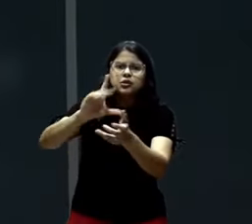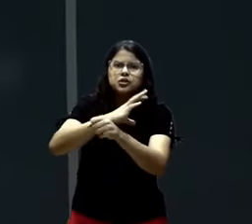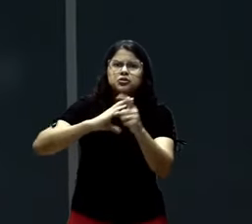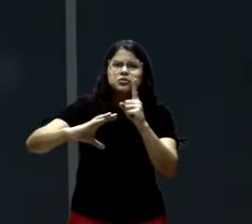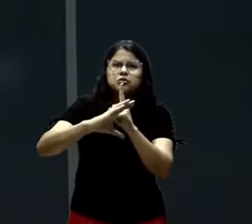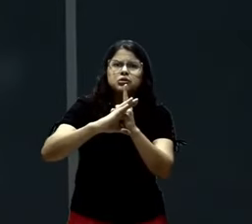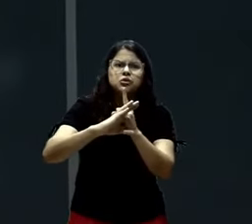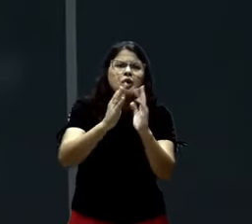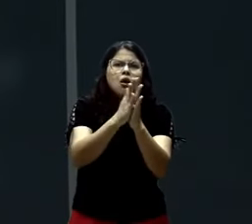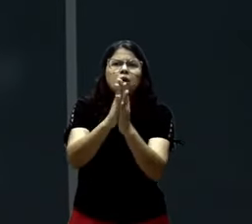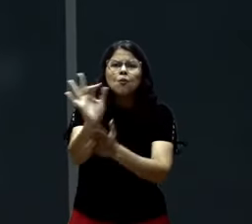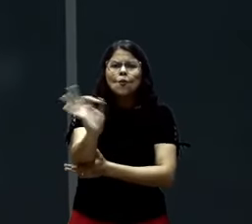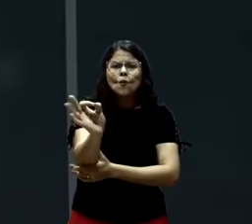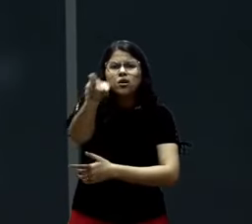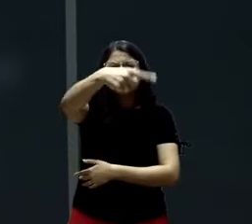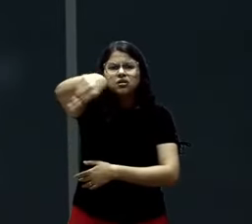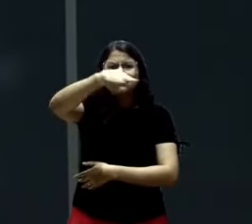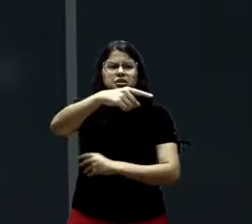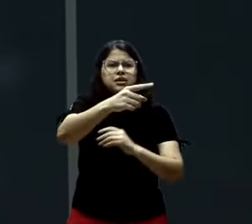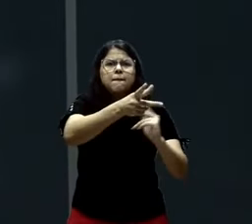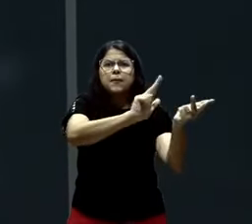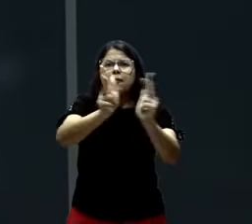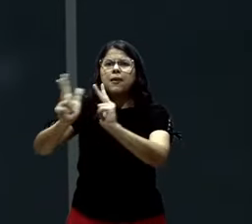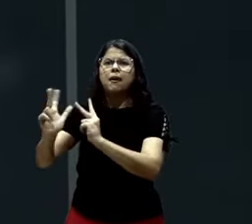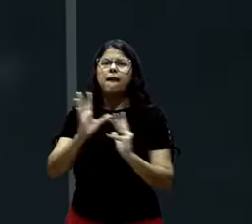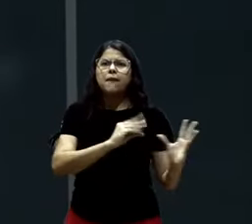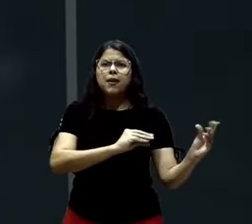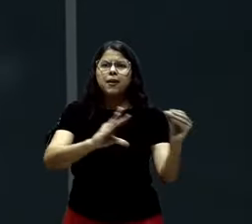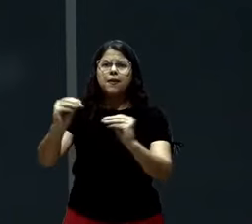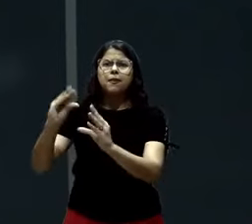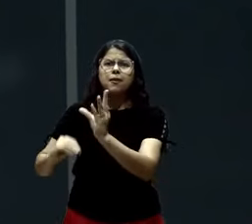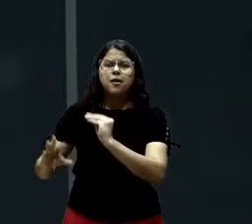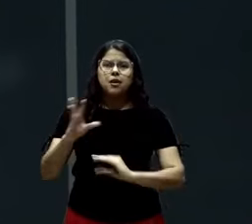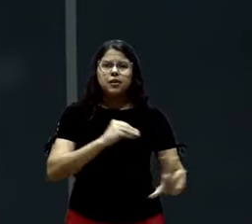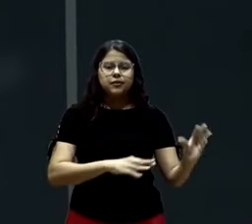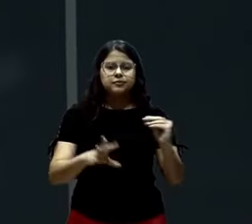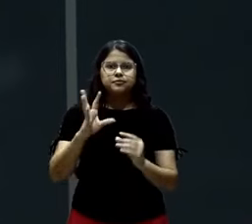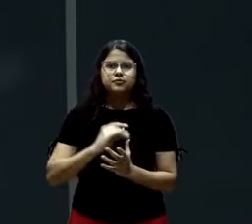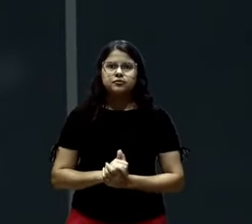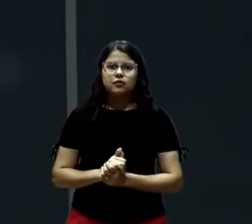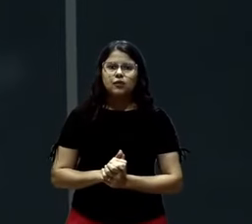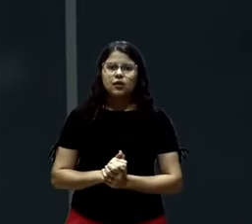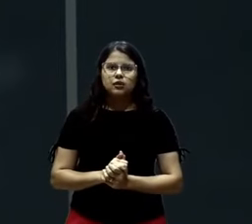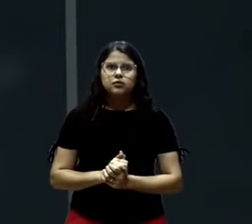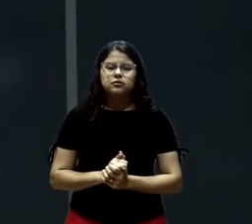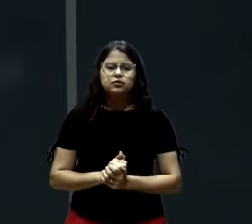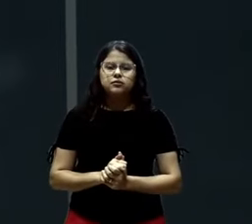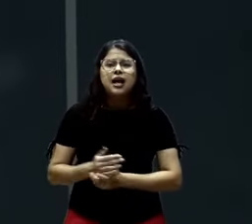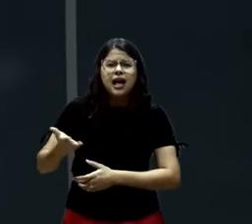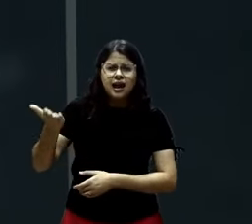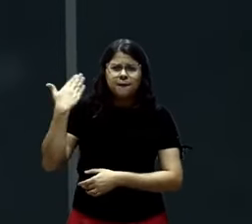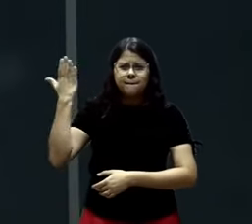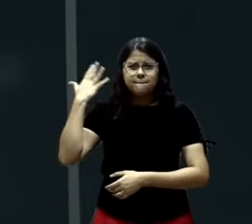mais antigos diziam de sintonizar. Lembra do rádio que hoje é digital? Mas antes era... Você ia sintonizando, ia